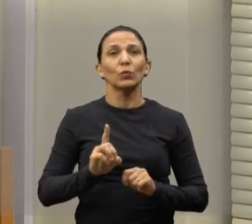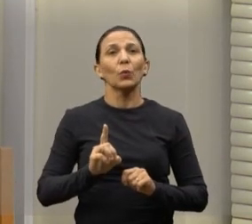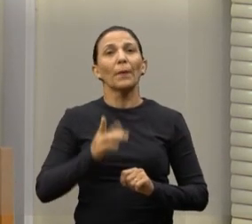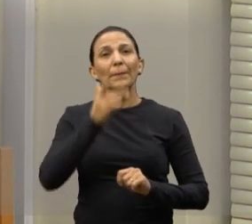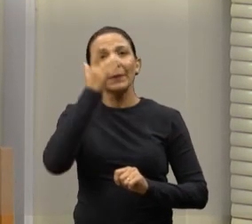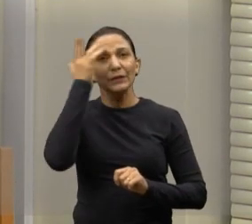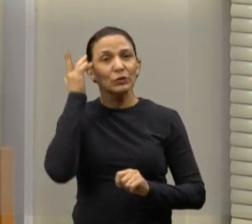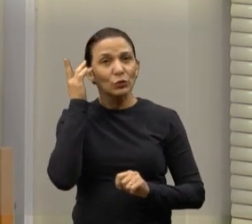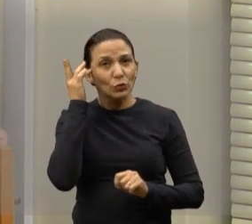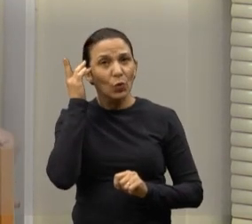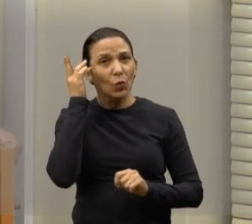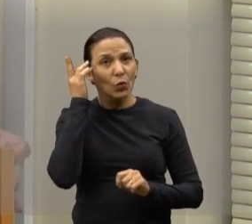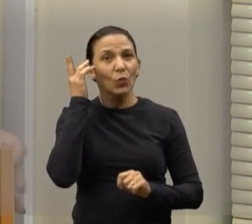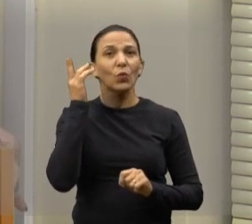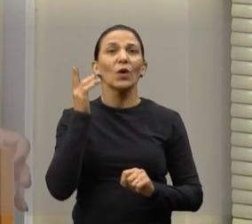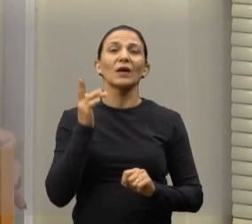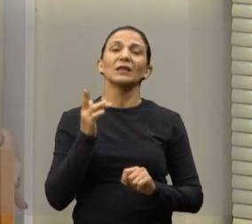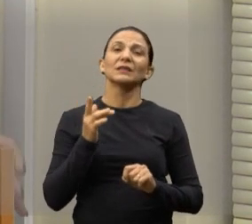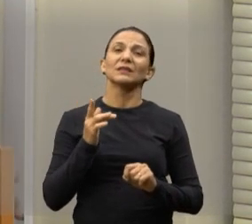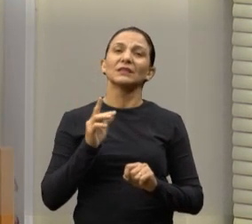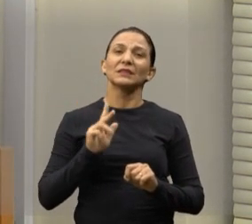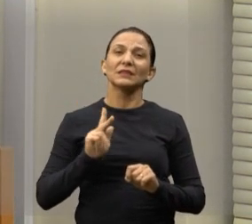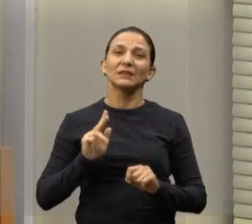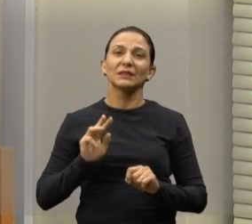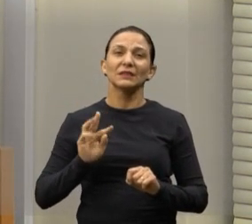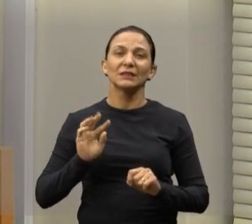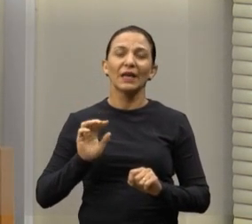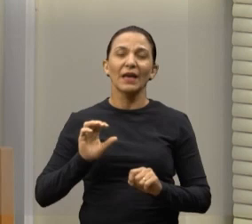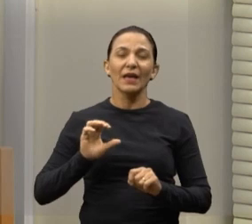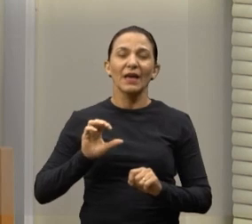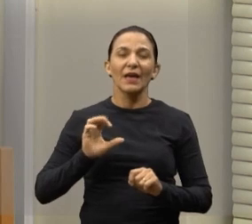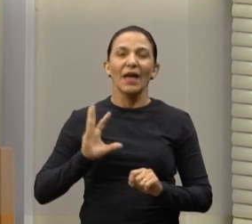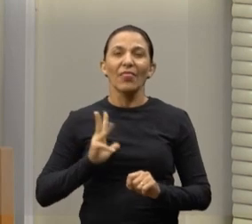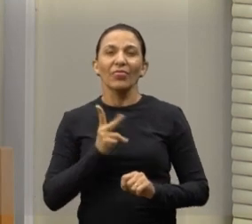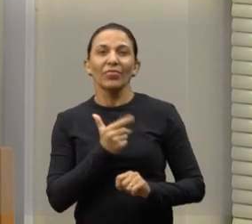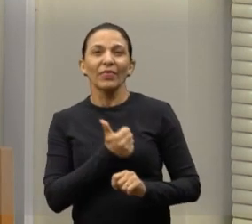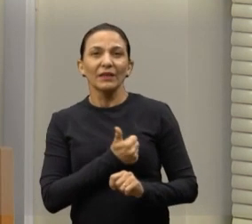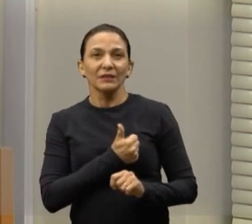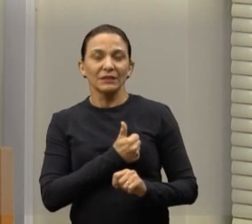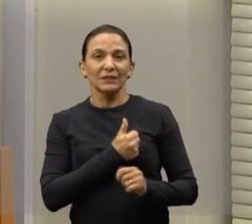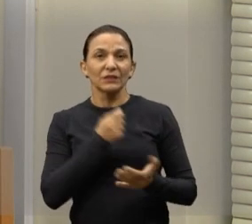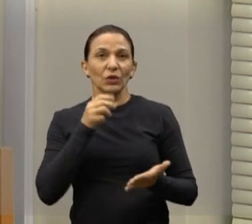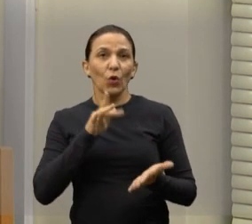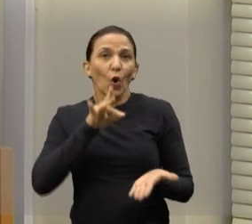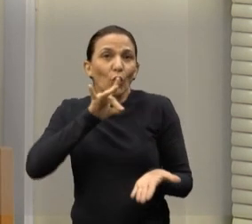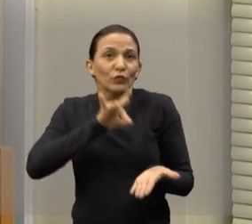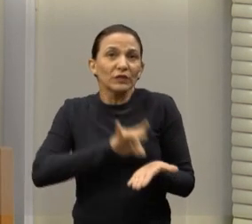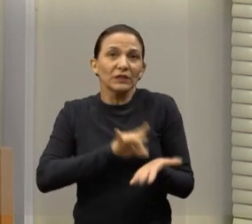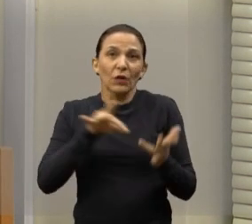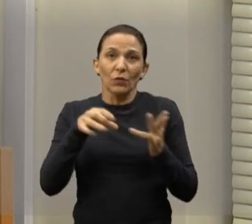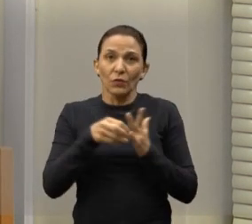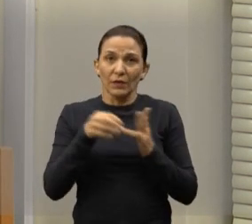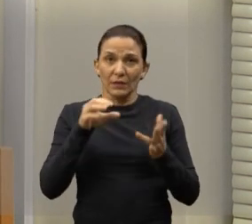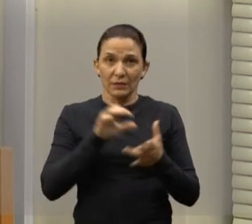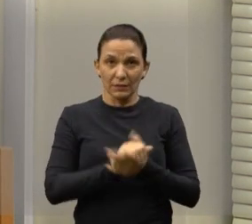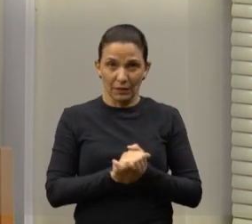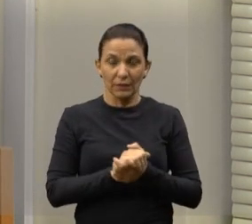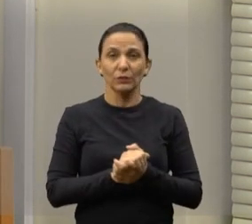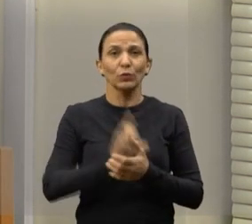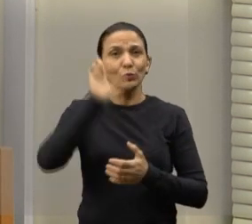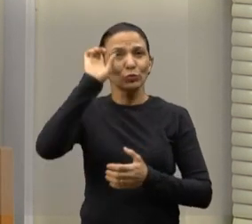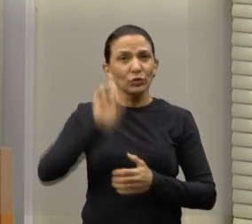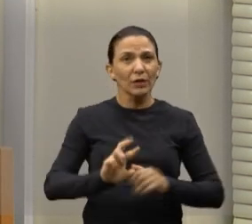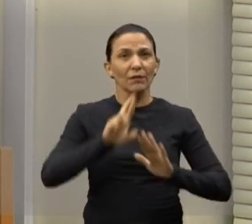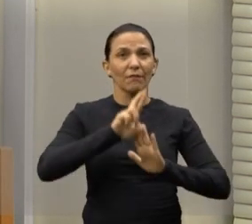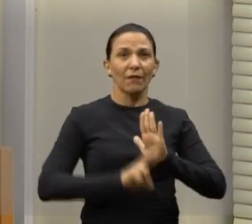homossexuais as pessoas transexuais de terem o casamento civil de terem os seus direitos que inclusive já está